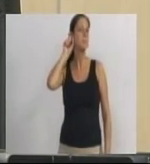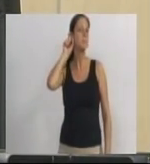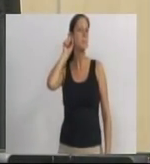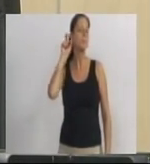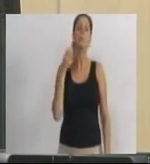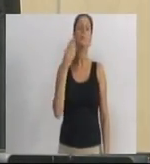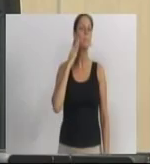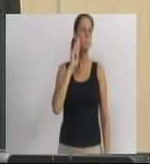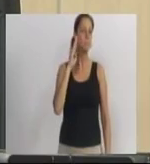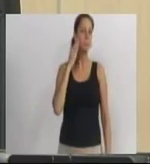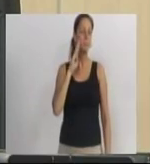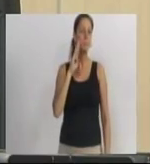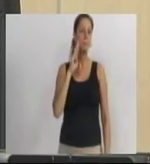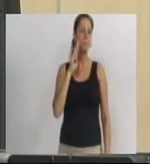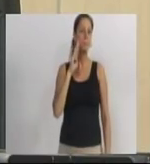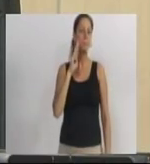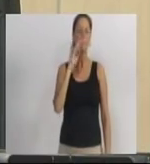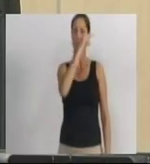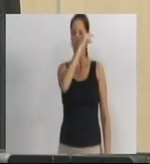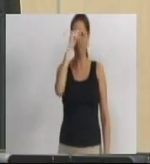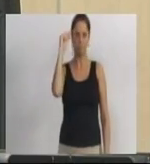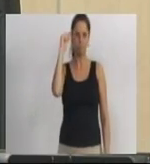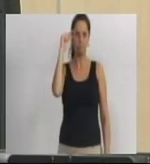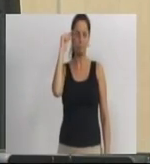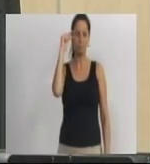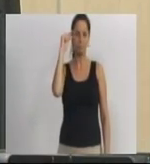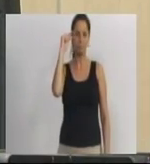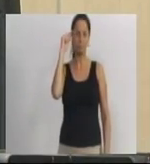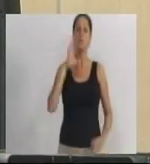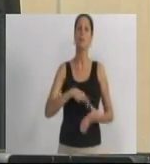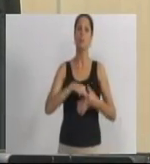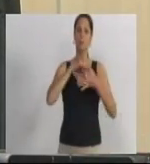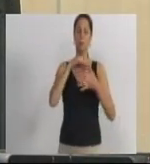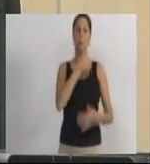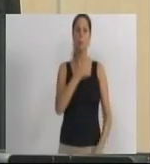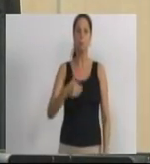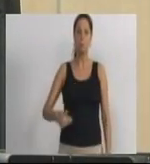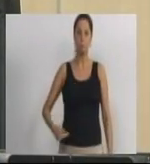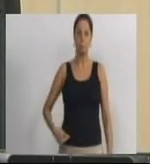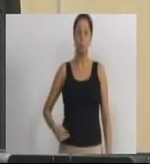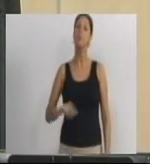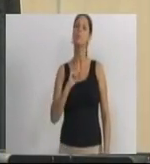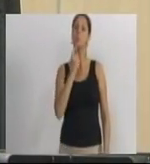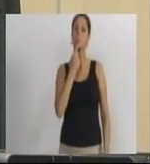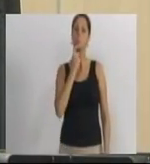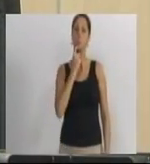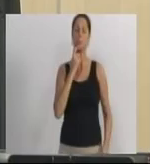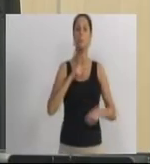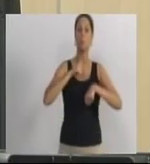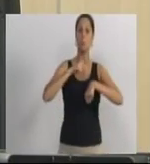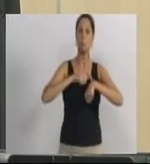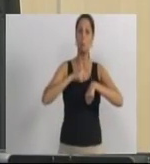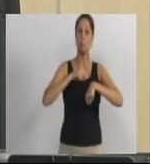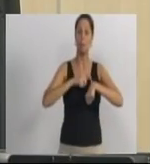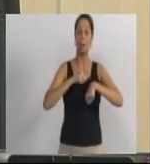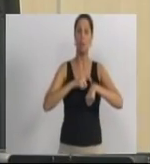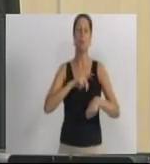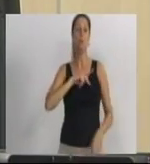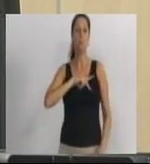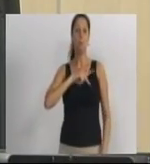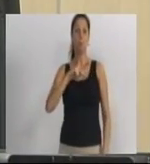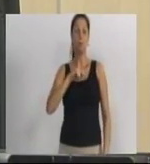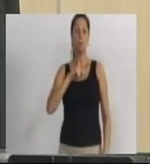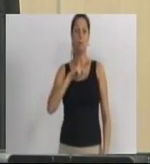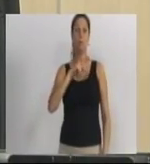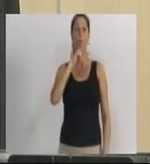Beth Tribes, vereador Marco Antônio Van Hofsky. Líder do governo, vereador Robinho. Momento da presidência, vereador